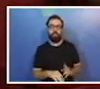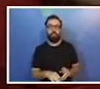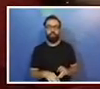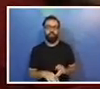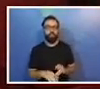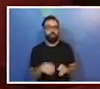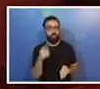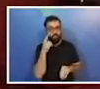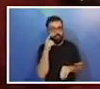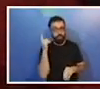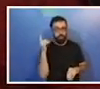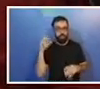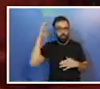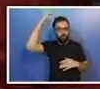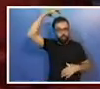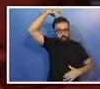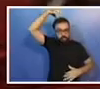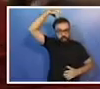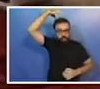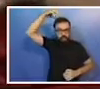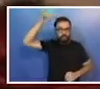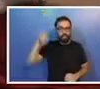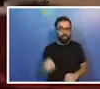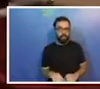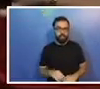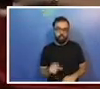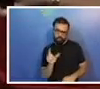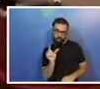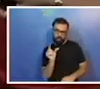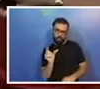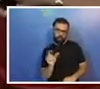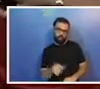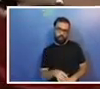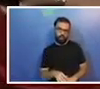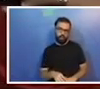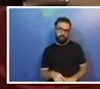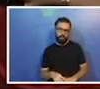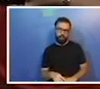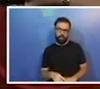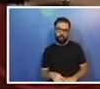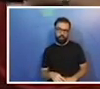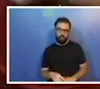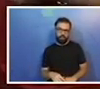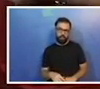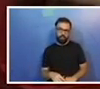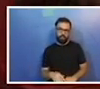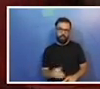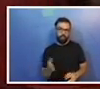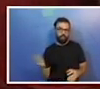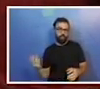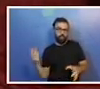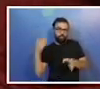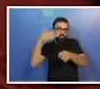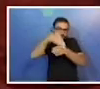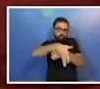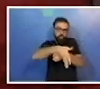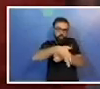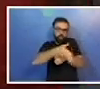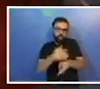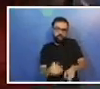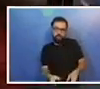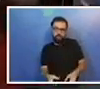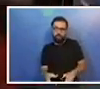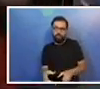uma espécie dos primatas, dos macacos, quando ela é invasora, quer dizer, quando ele está